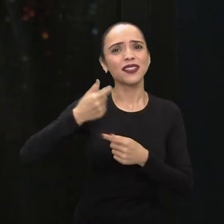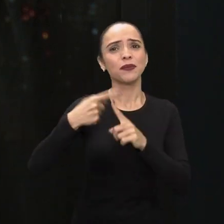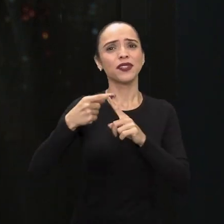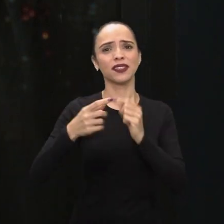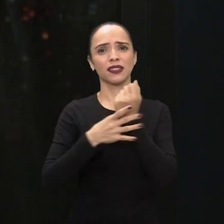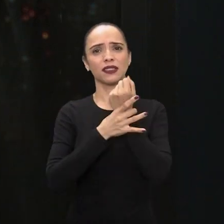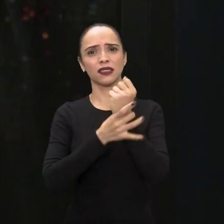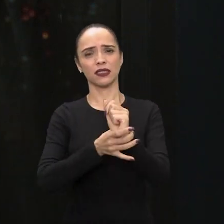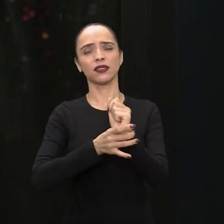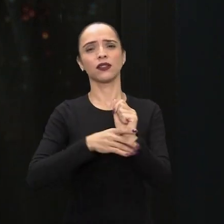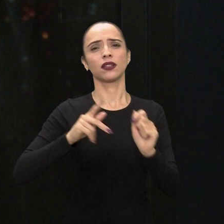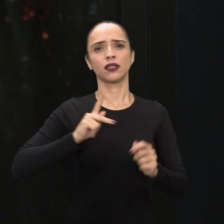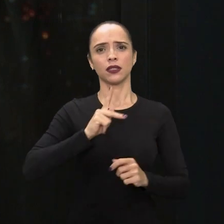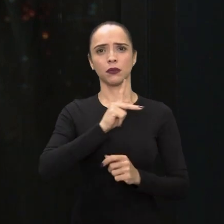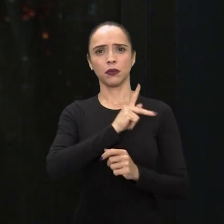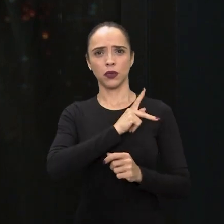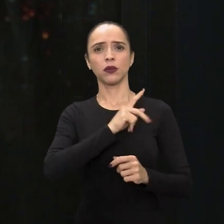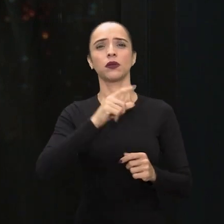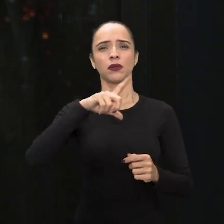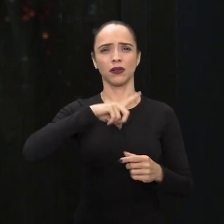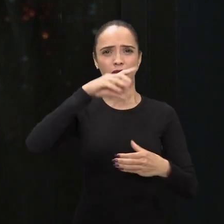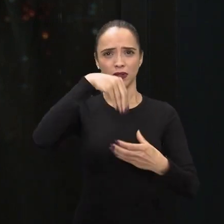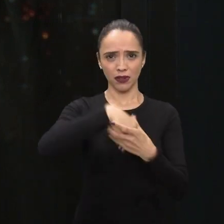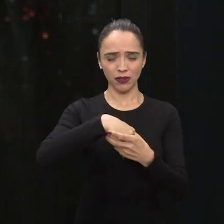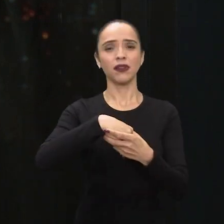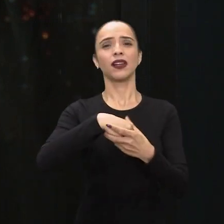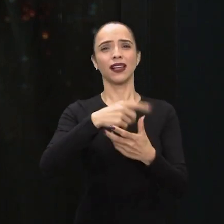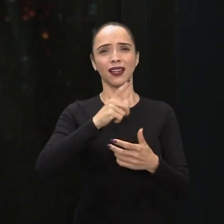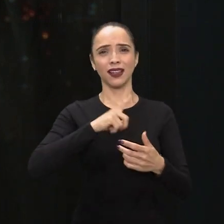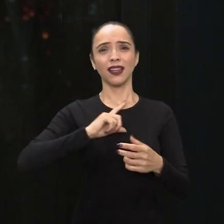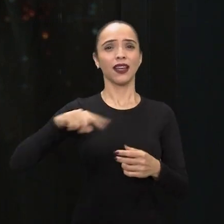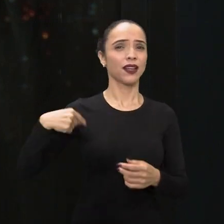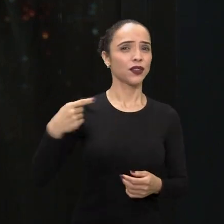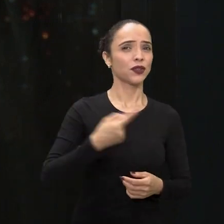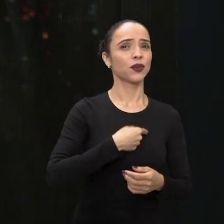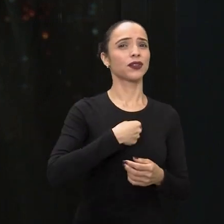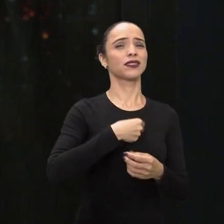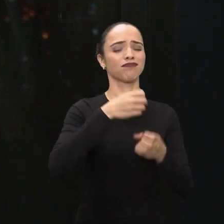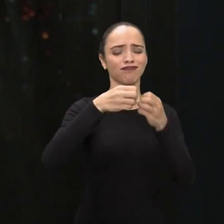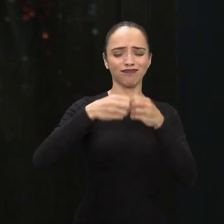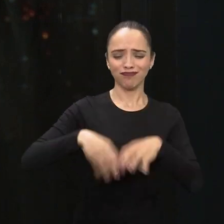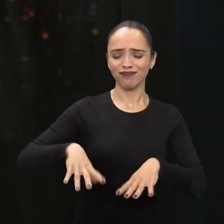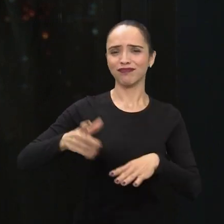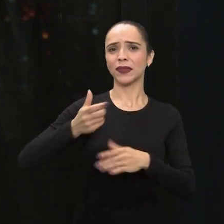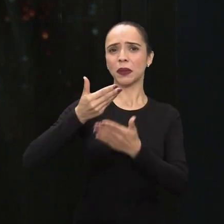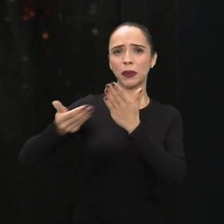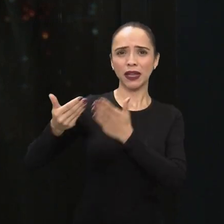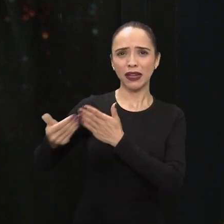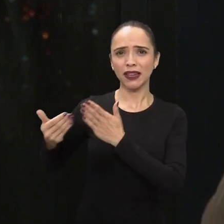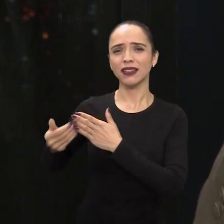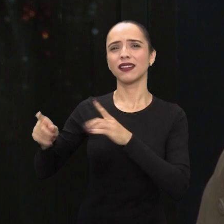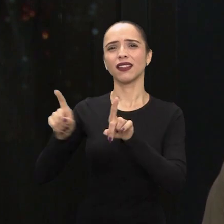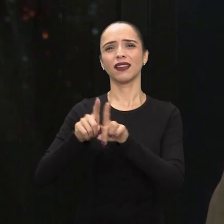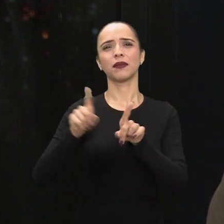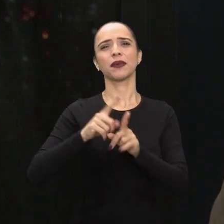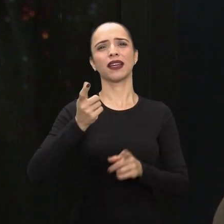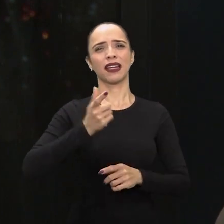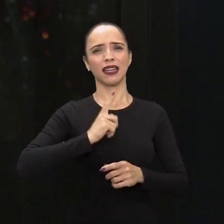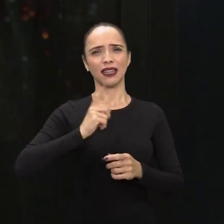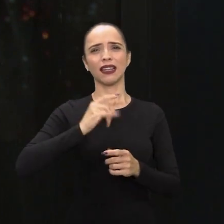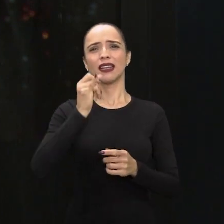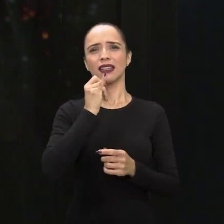que a gente até brinca na criminologia crítica né que se pede o grande inimigo